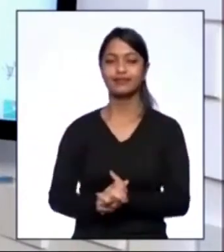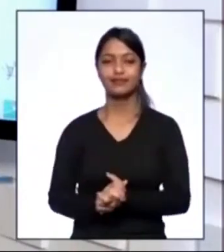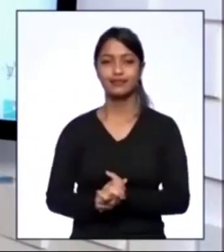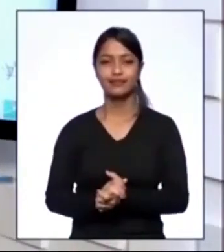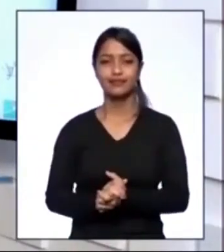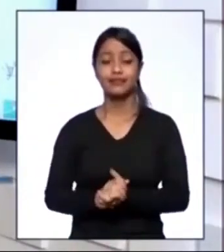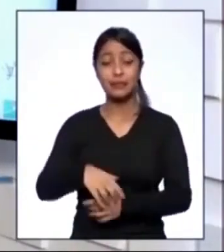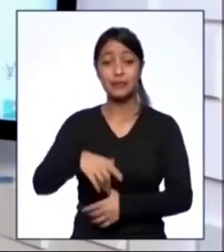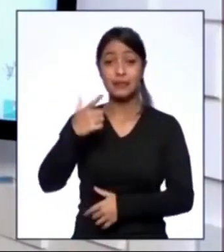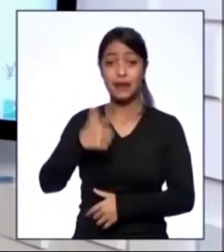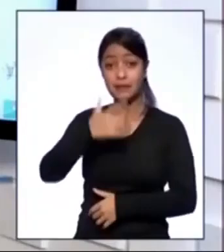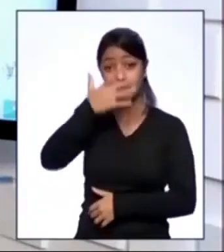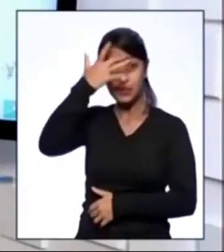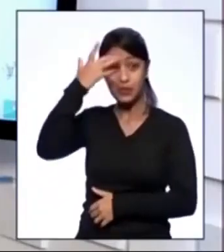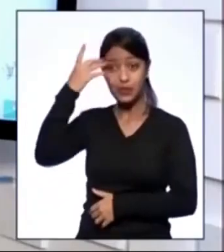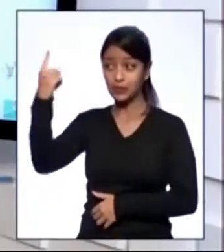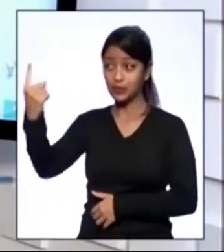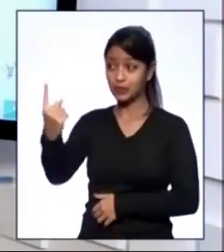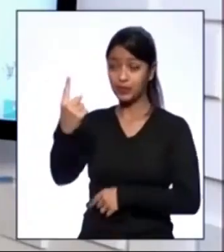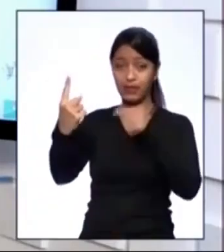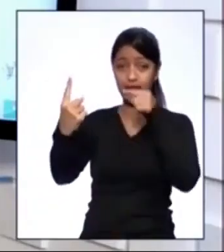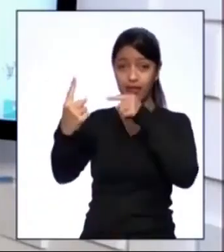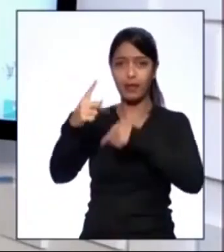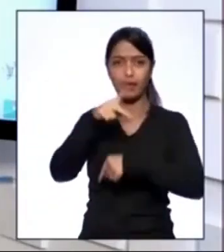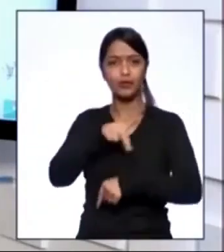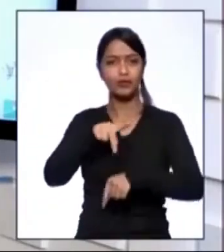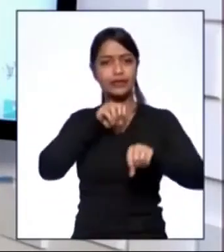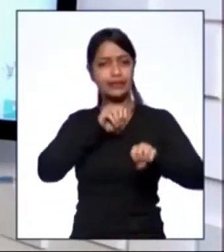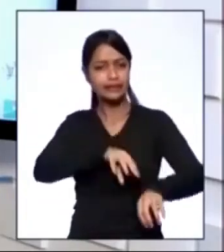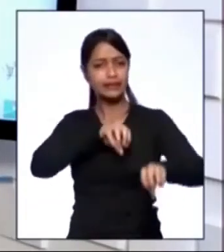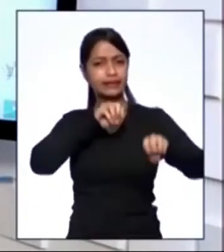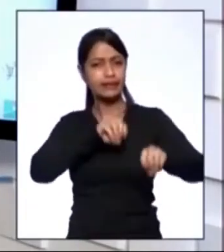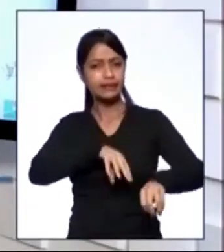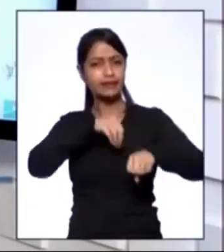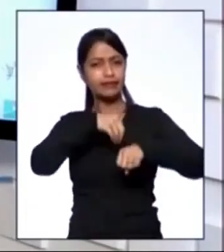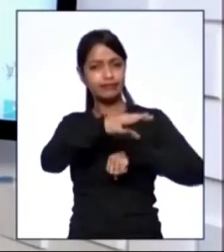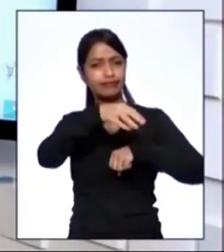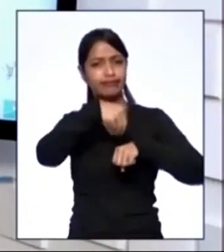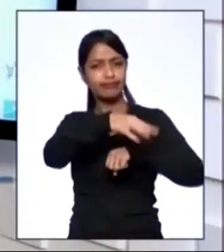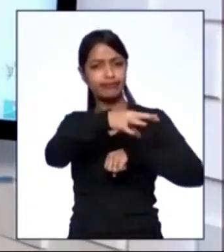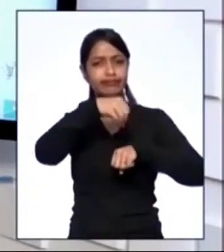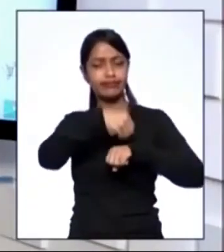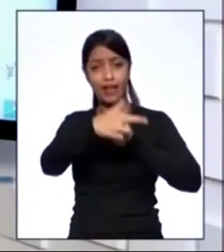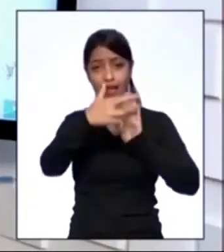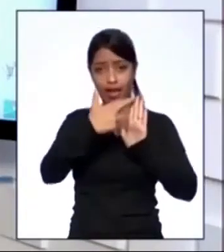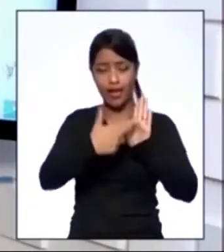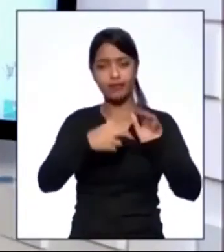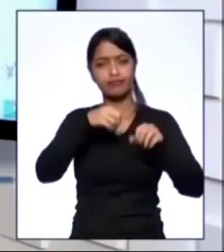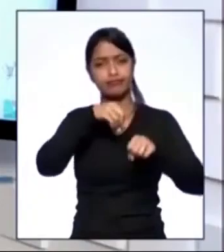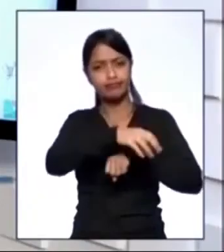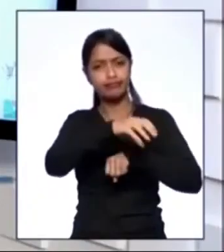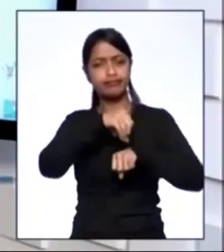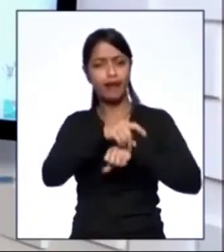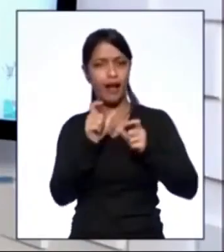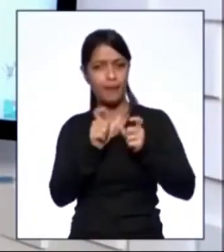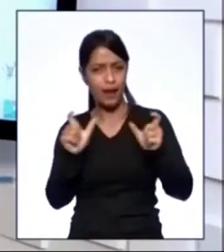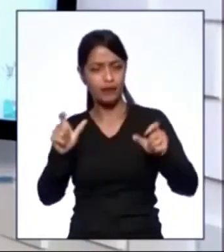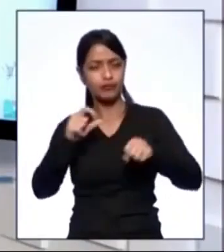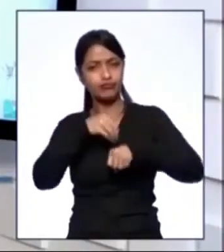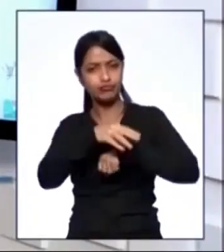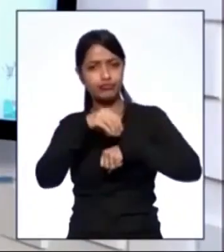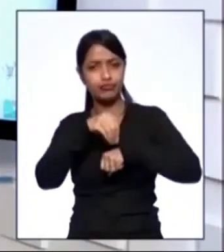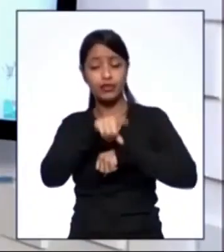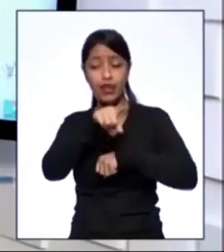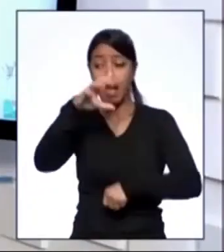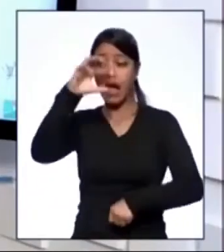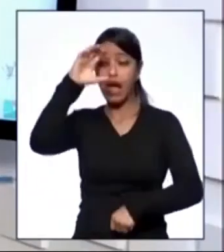que te explique a regra, né, faz com que você deixe de usar essa linguagem intuitiva, né? Quantos de